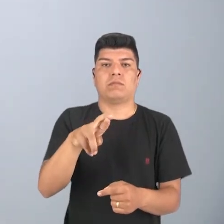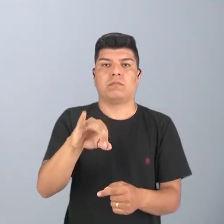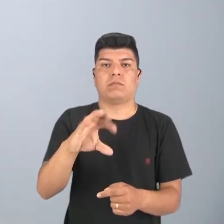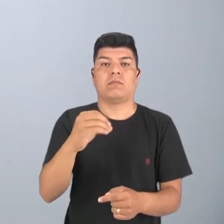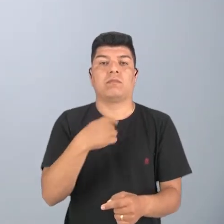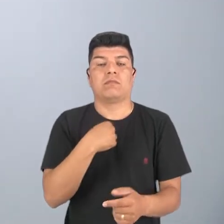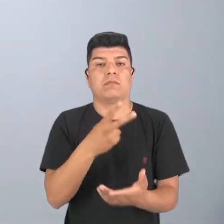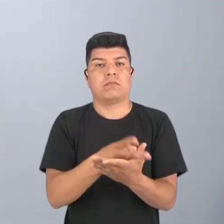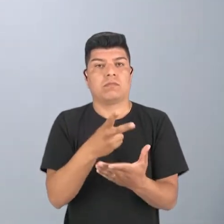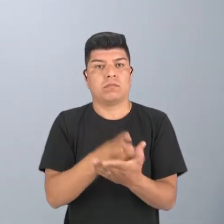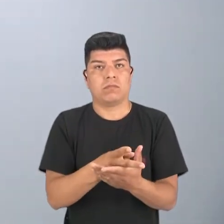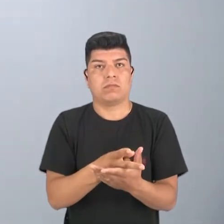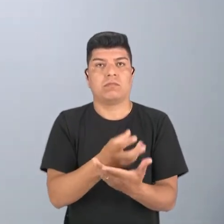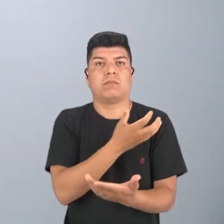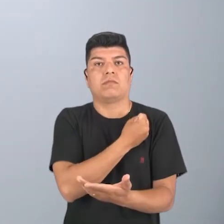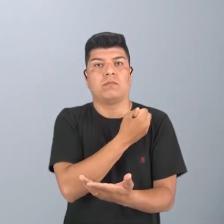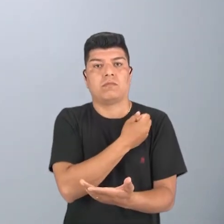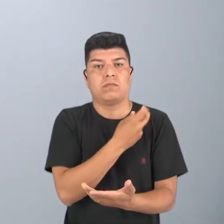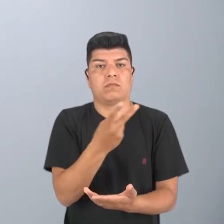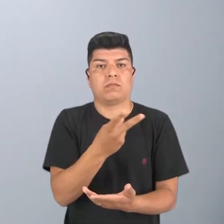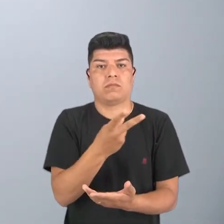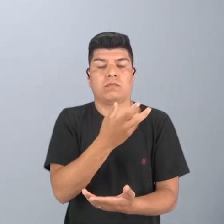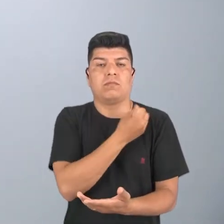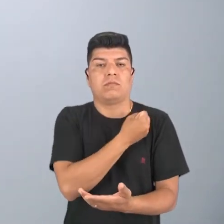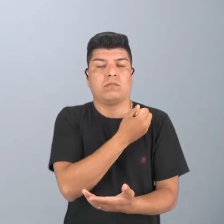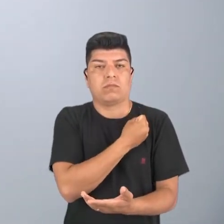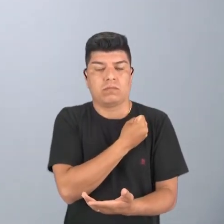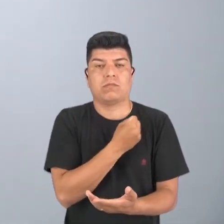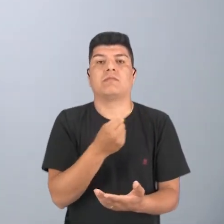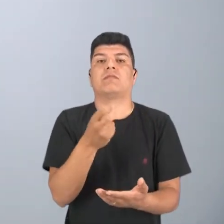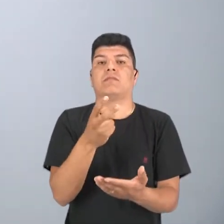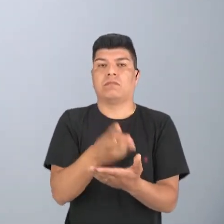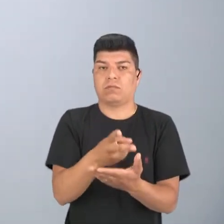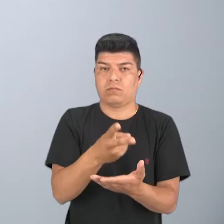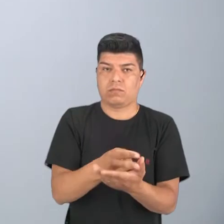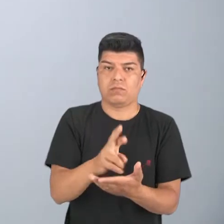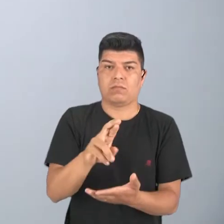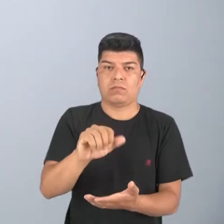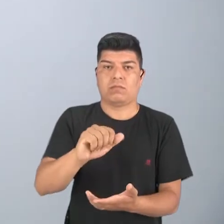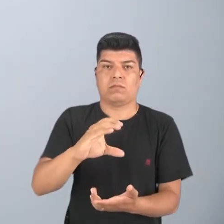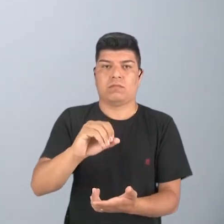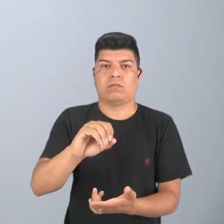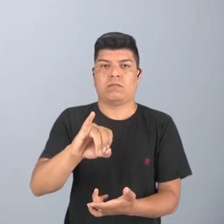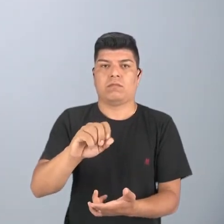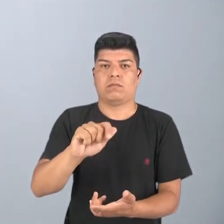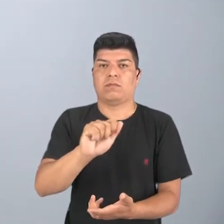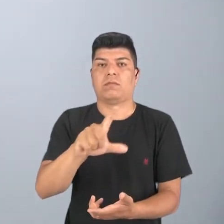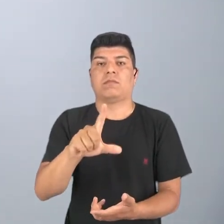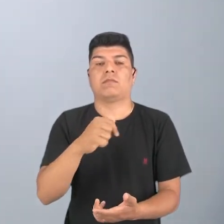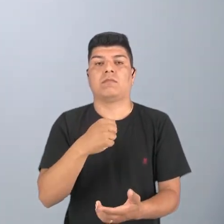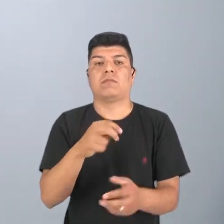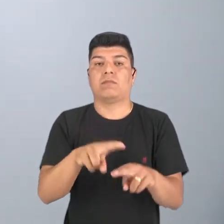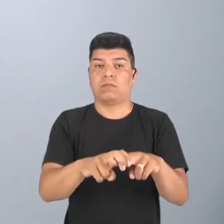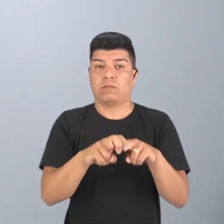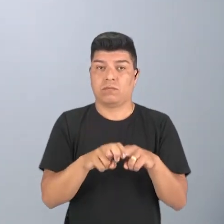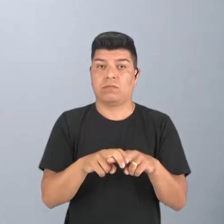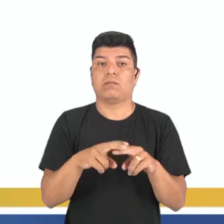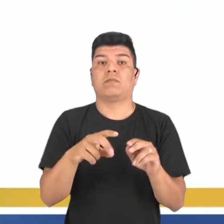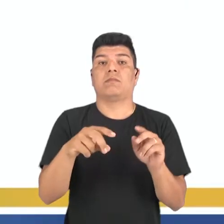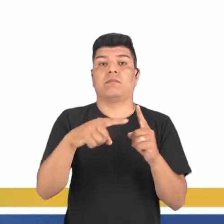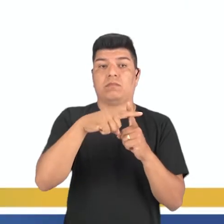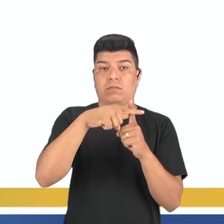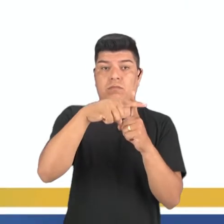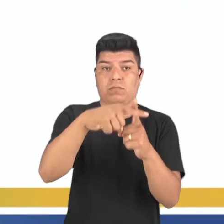inteiro. E sempre que eu somo dois números racionais, também dá um número racional. Por isso eu falo que a operação de